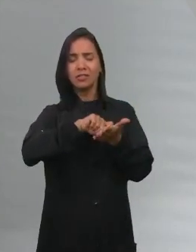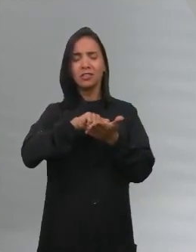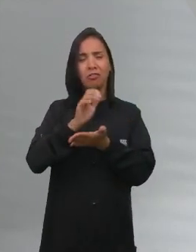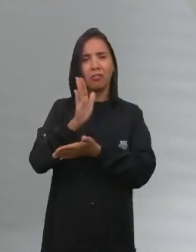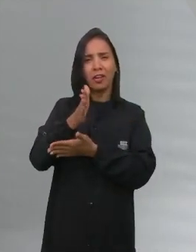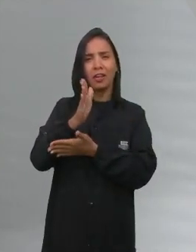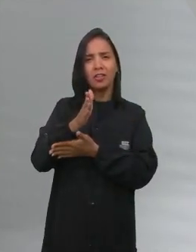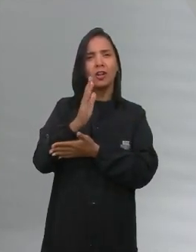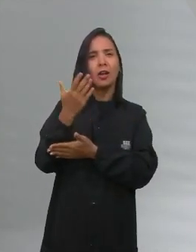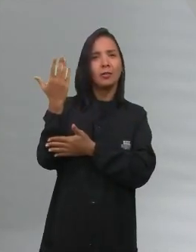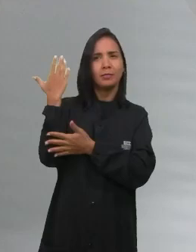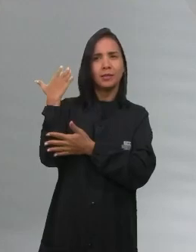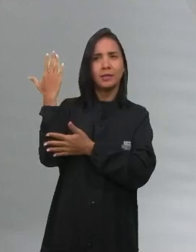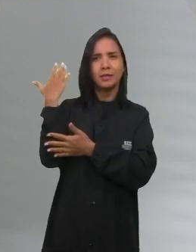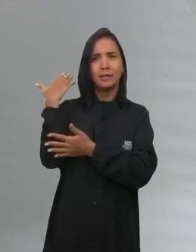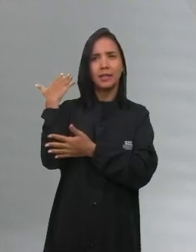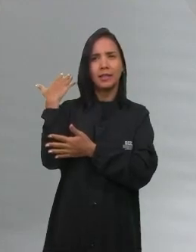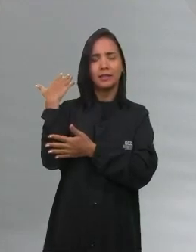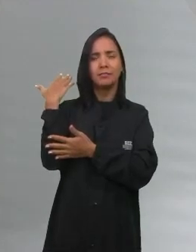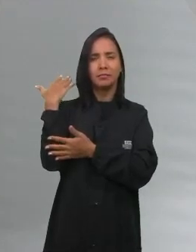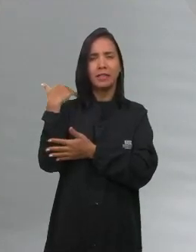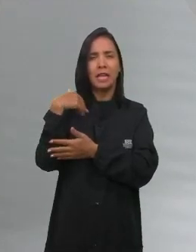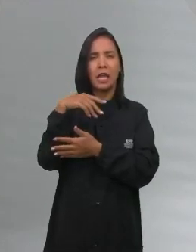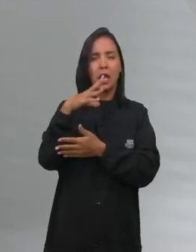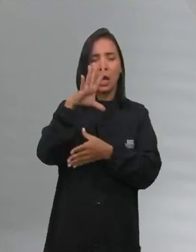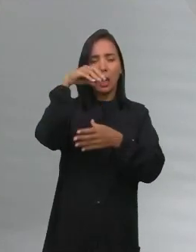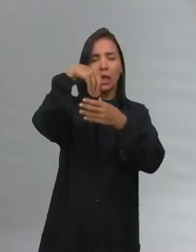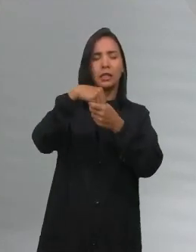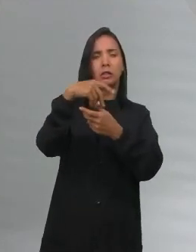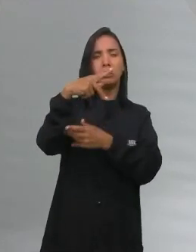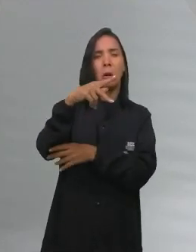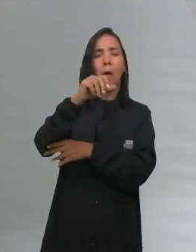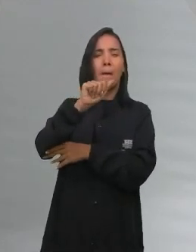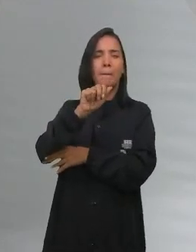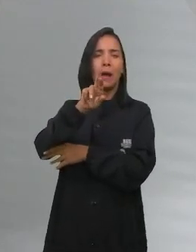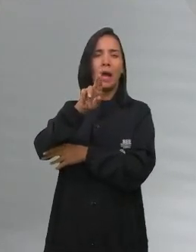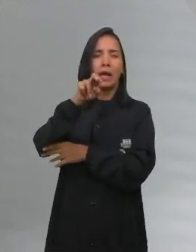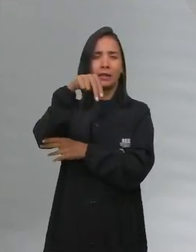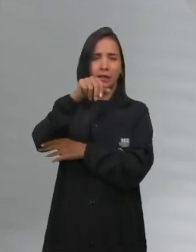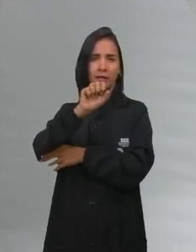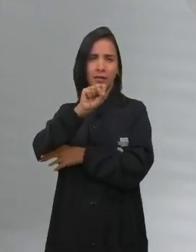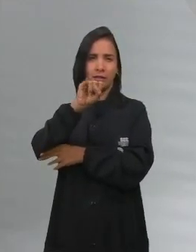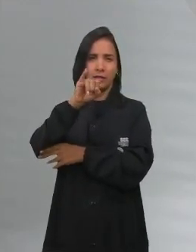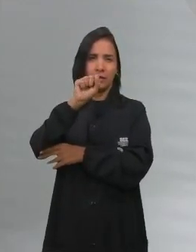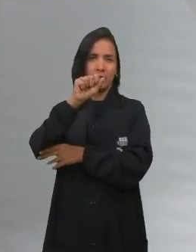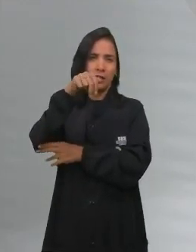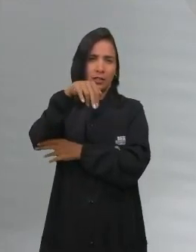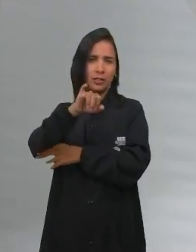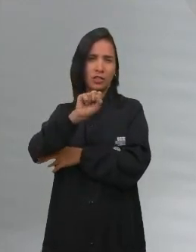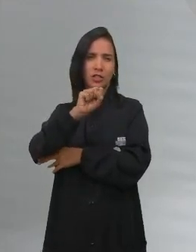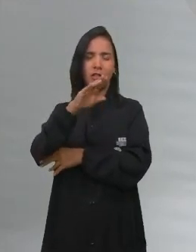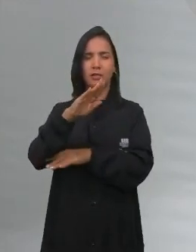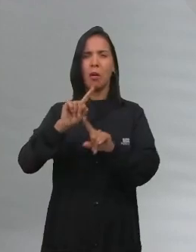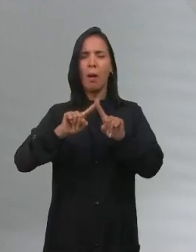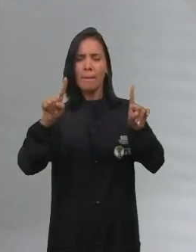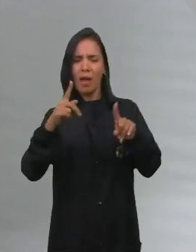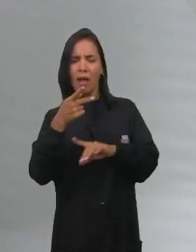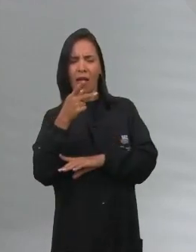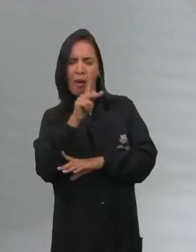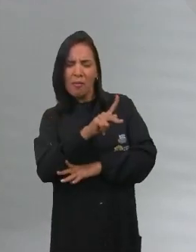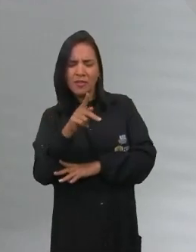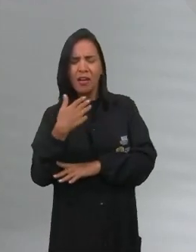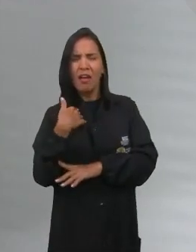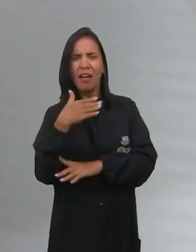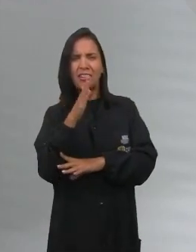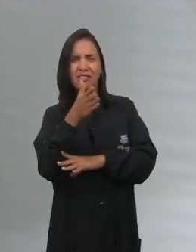ali... Ai, professora, a senhora já falou aqui de pré-modernismo, de emancipação da literatura. Aí a senhora vem